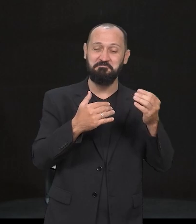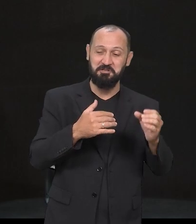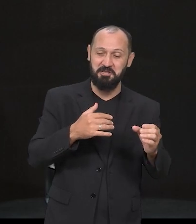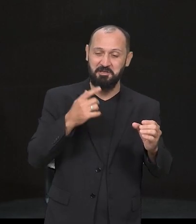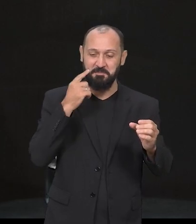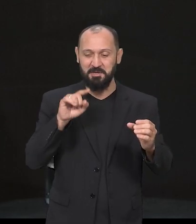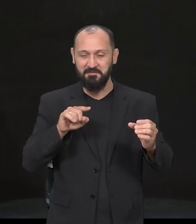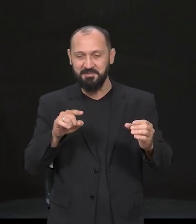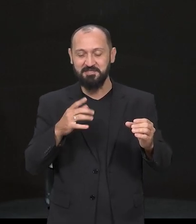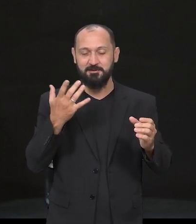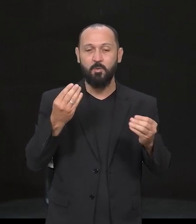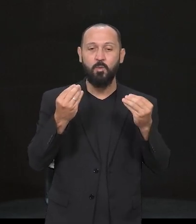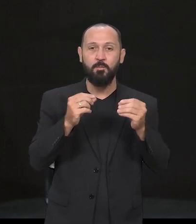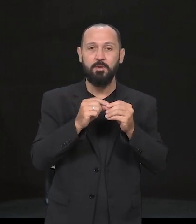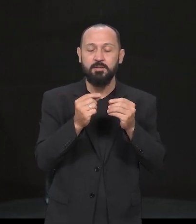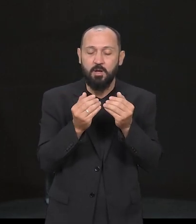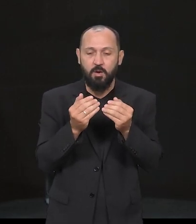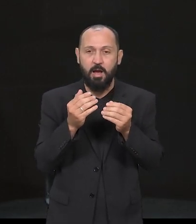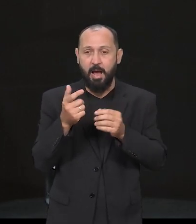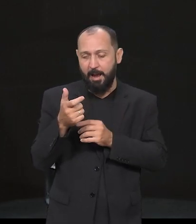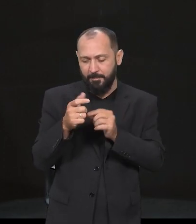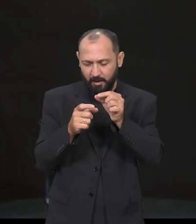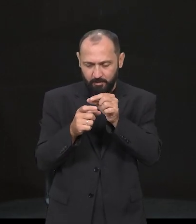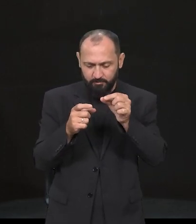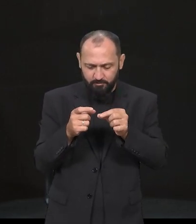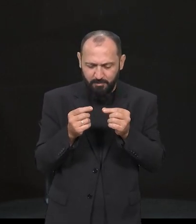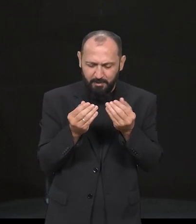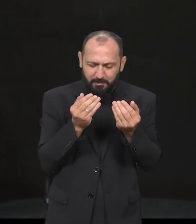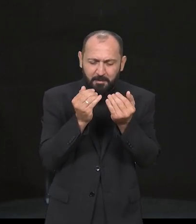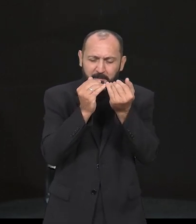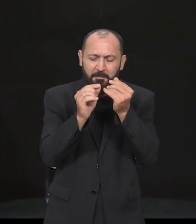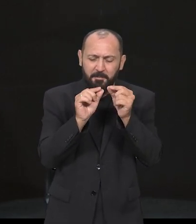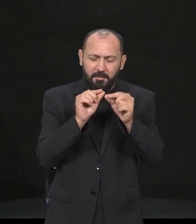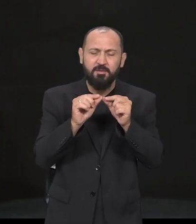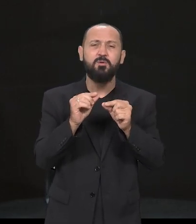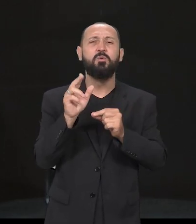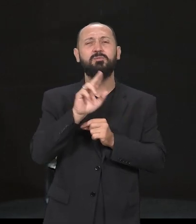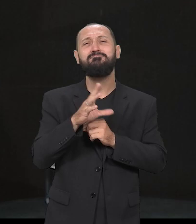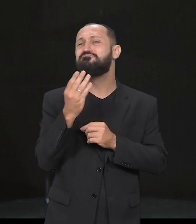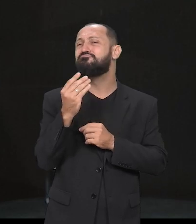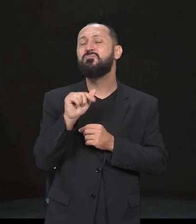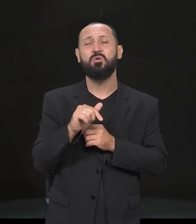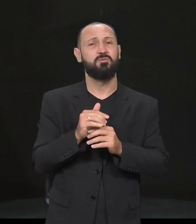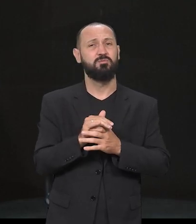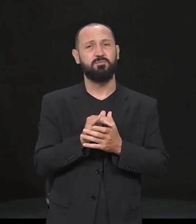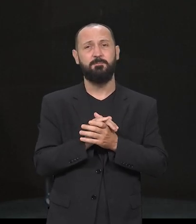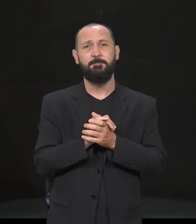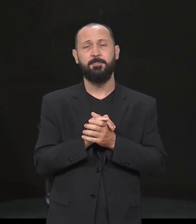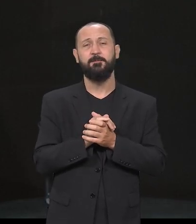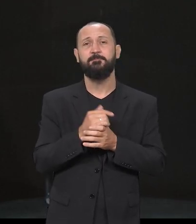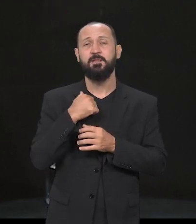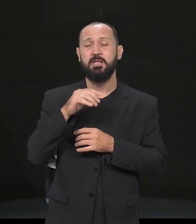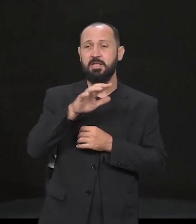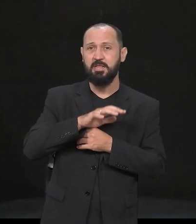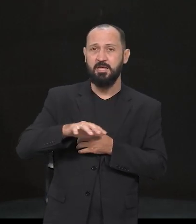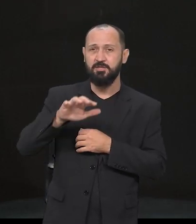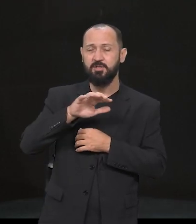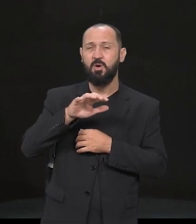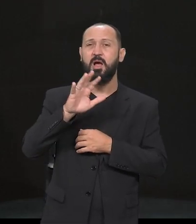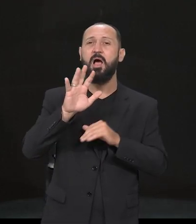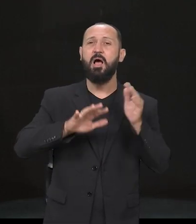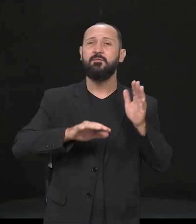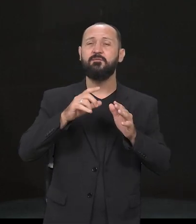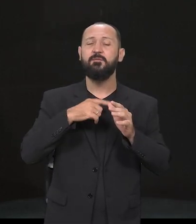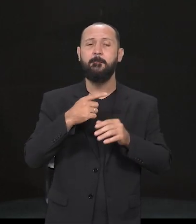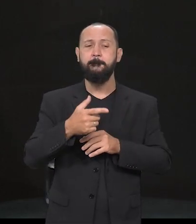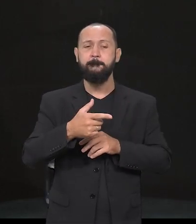vejo assim que a microcomparação balística tem sido muito requisitada. Então, por exemplo, na nossa região, se às vezes